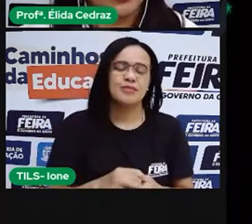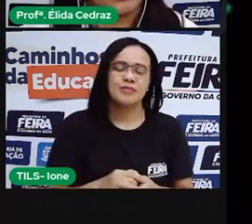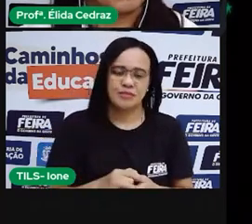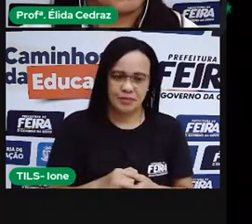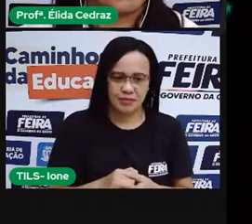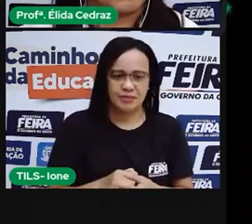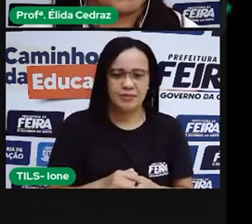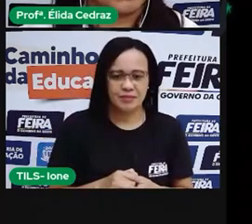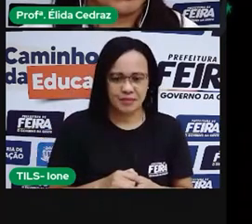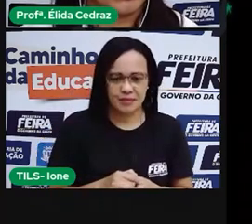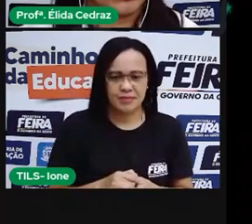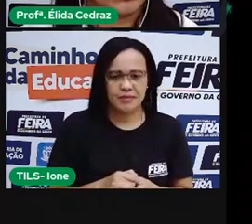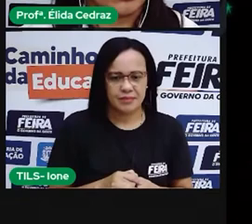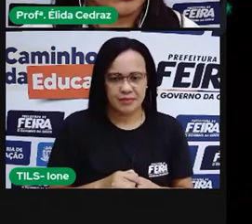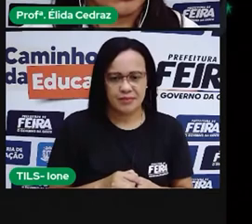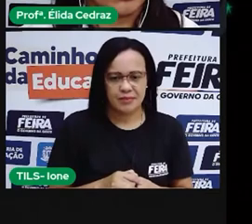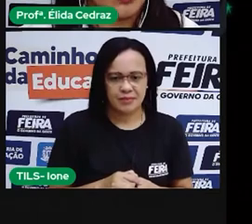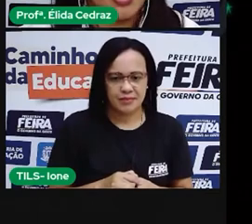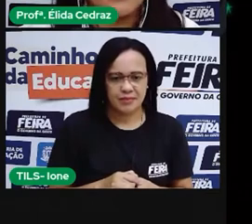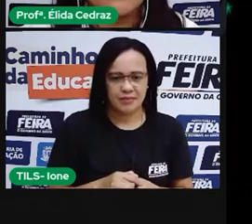Camarão.